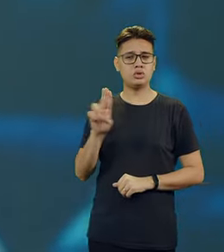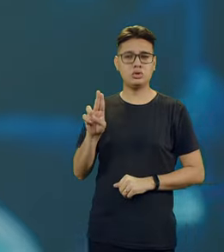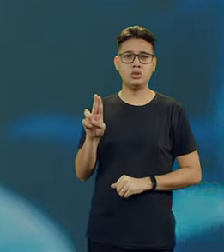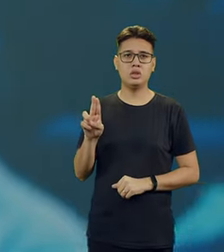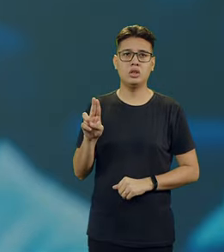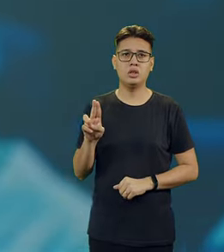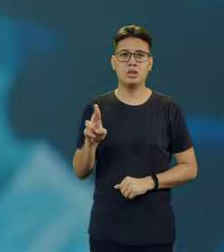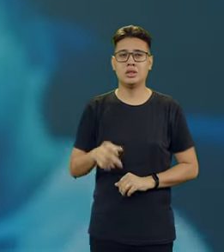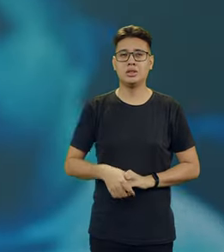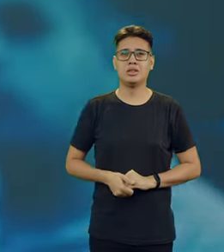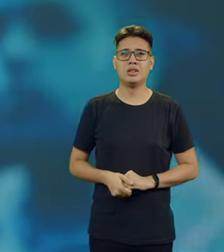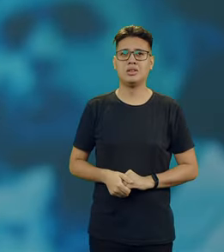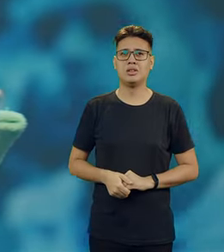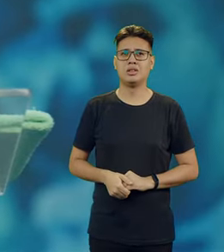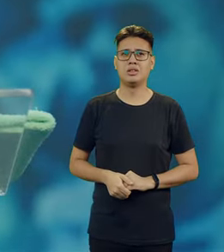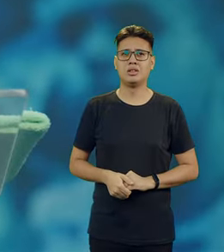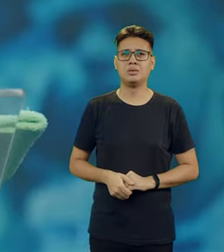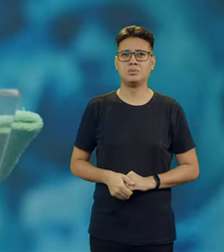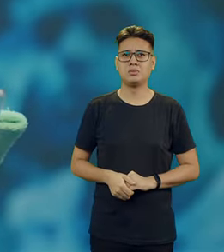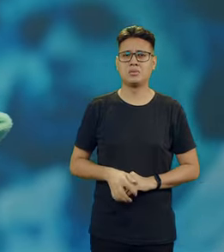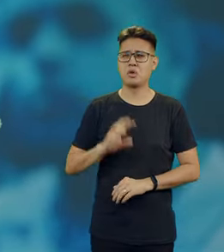os valentes de Davi.